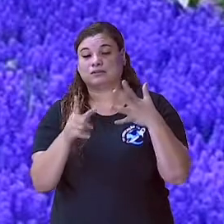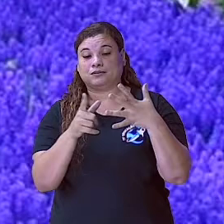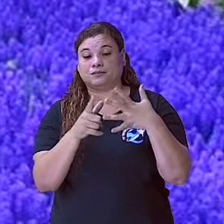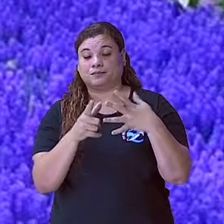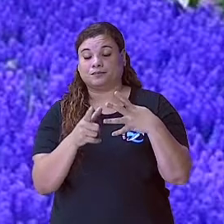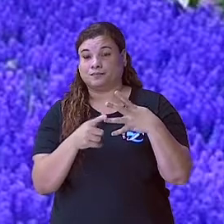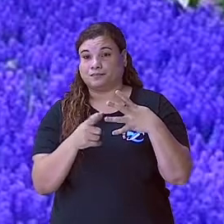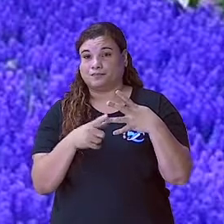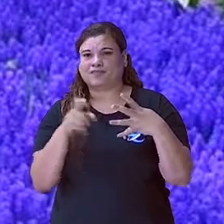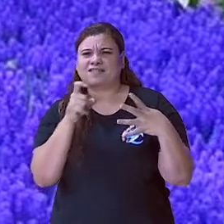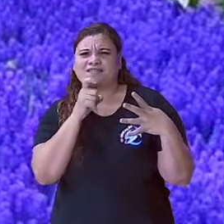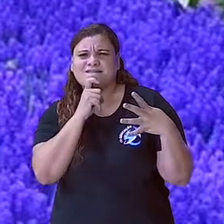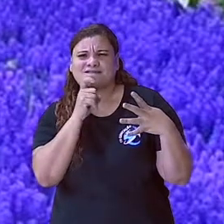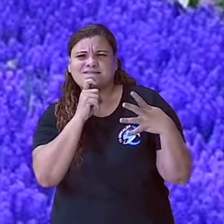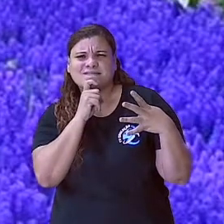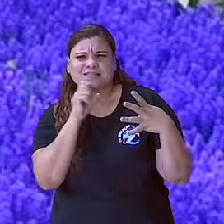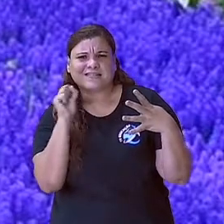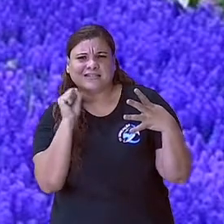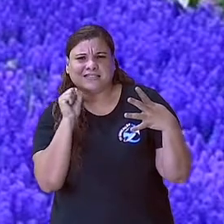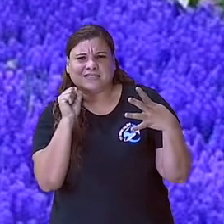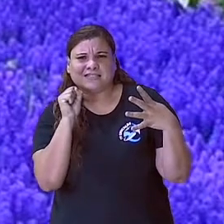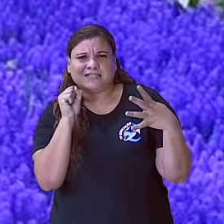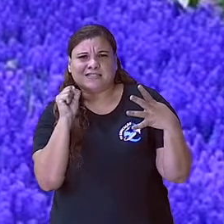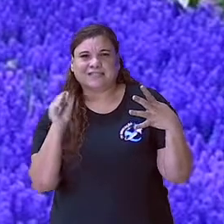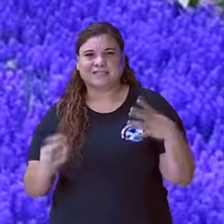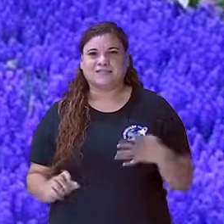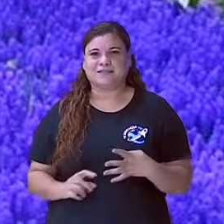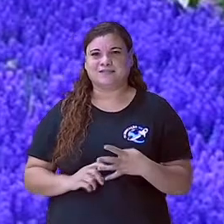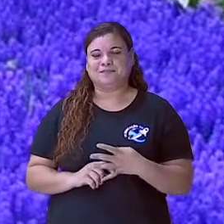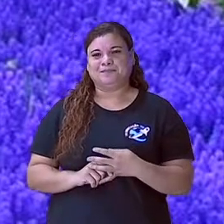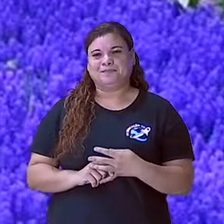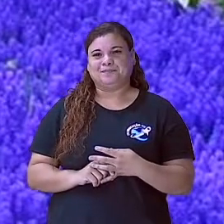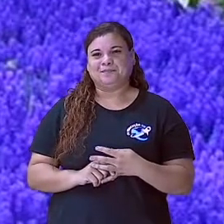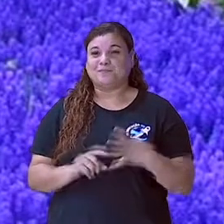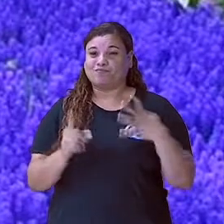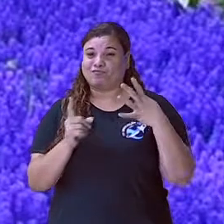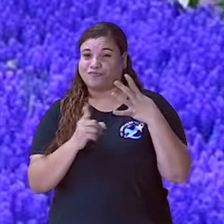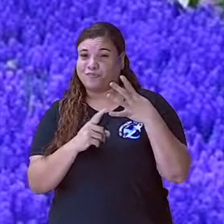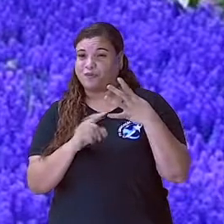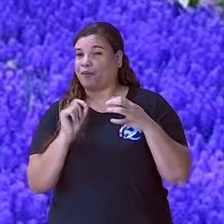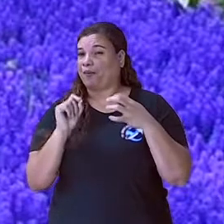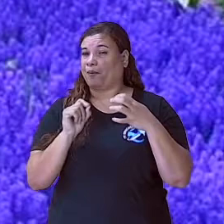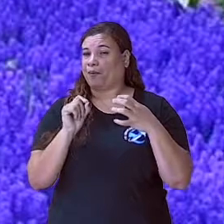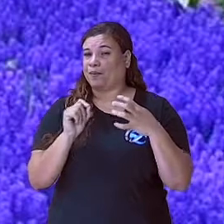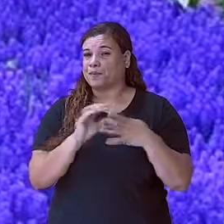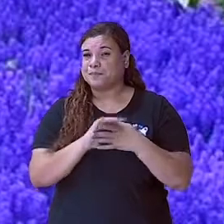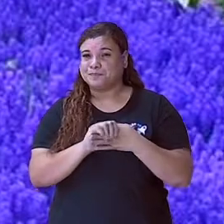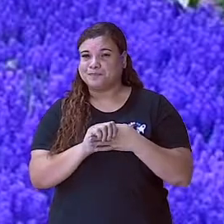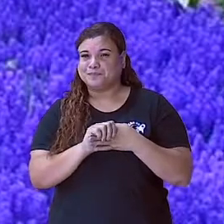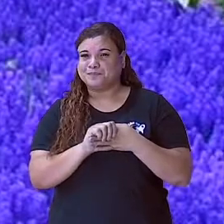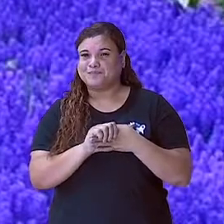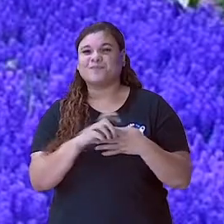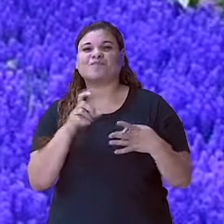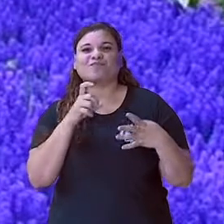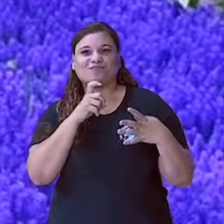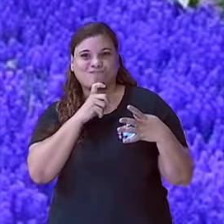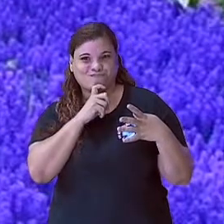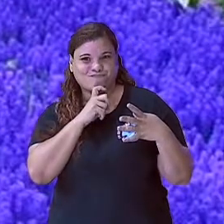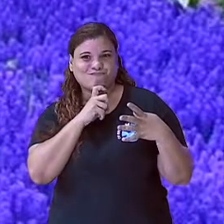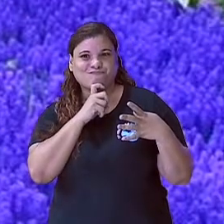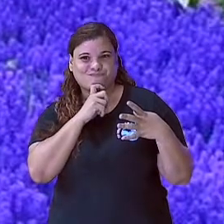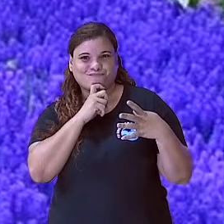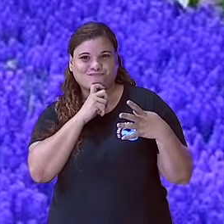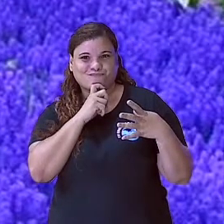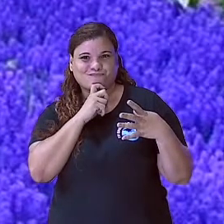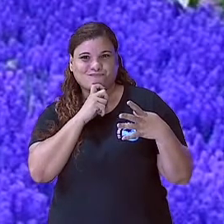vai ter o Perdão, eu falei primavera, tem que ser o verão, né? Entre a primavera e o verão. Então, eu soltei o verão. Então,